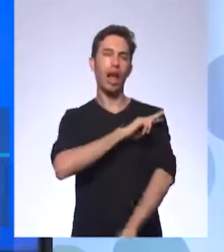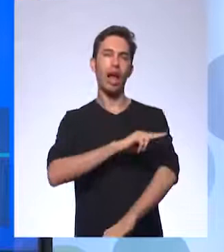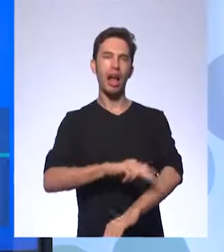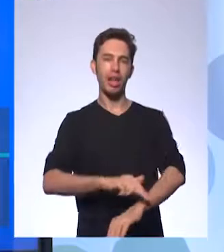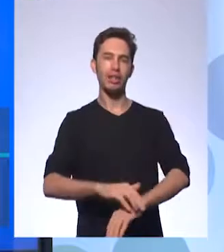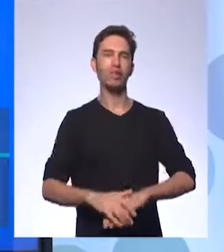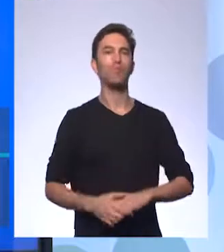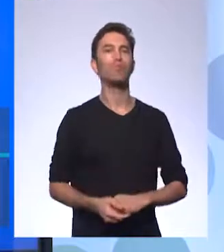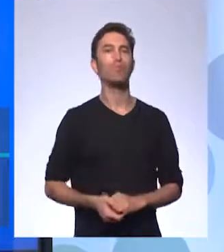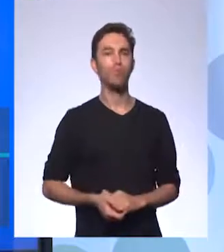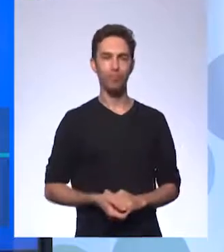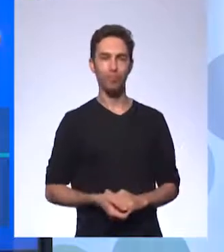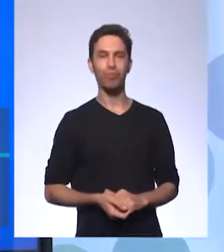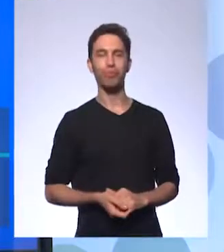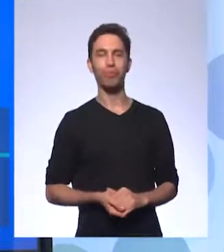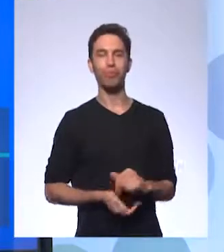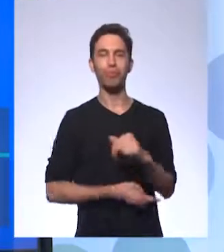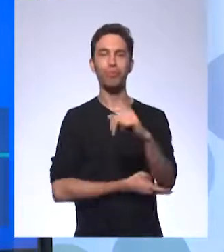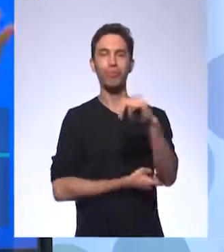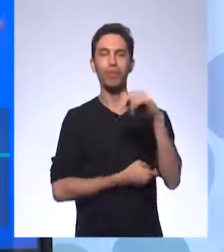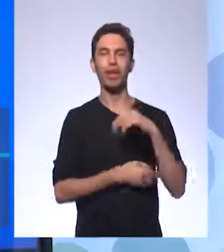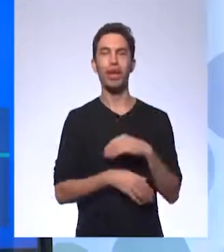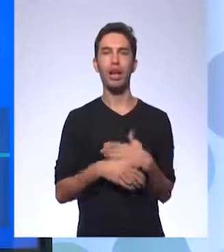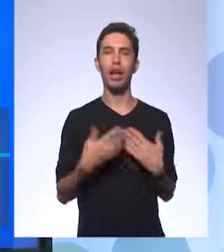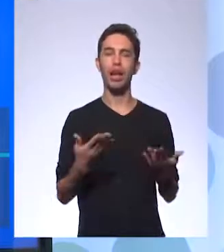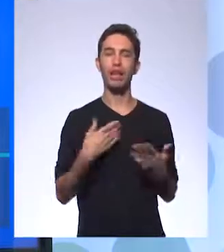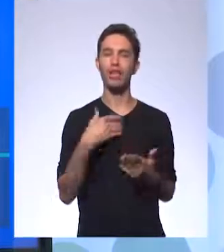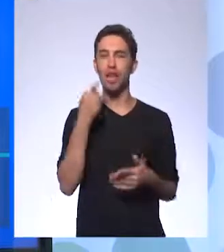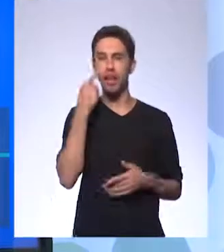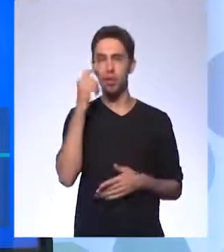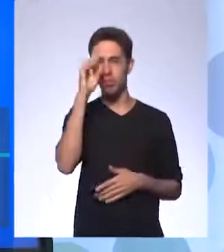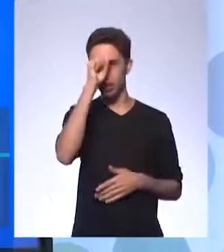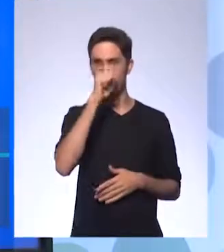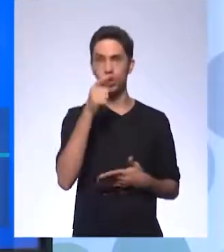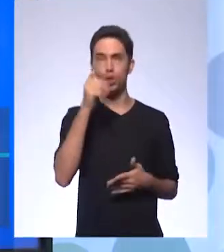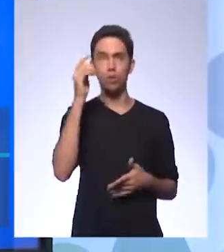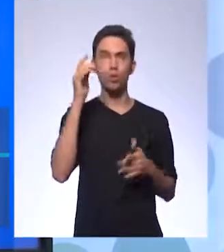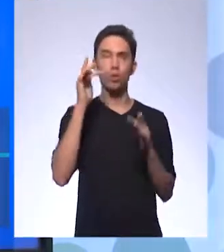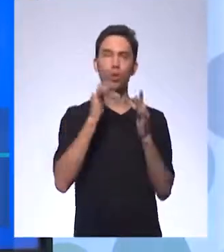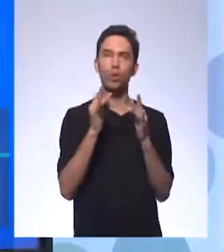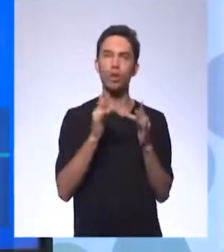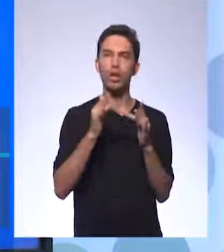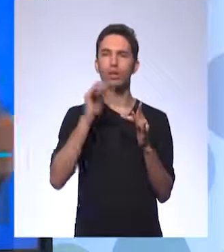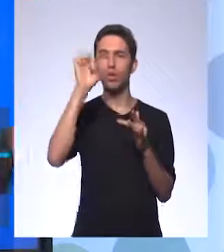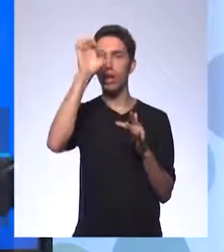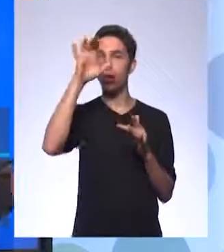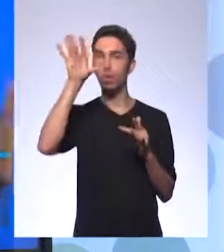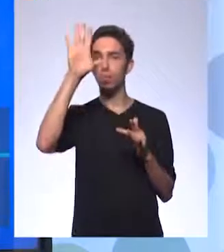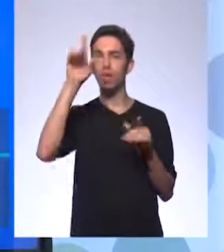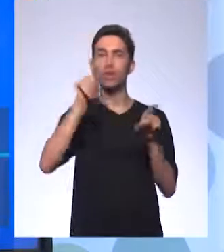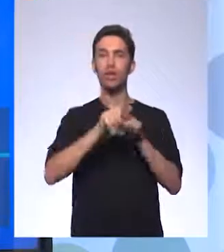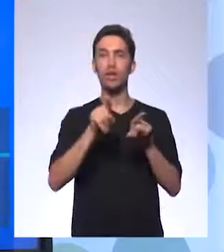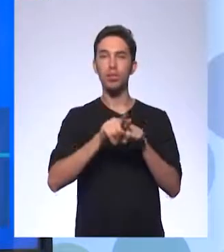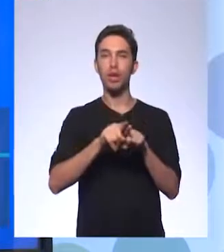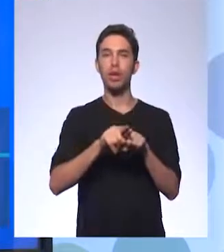nós já estudamos bastante aí no contato entre europeus e povos